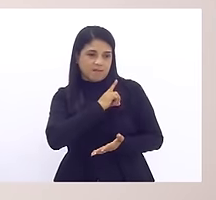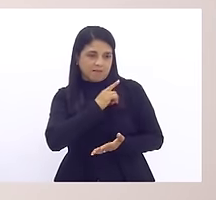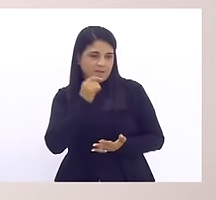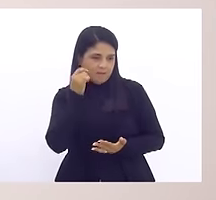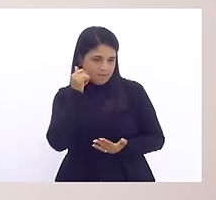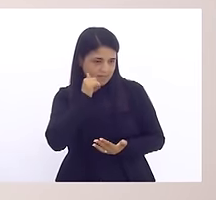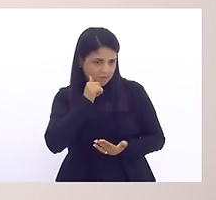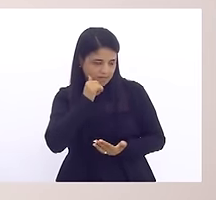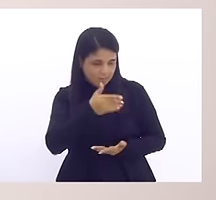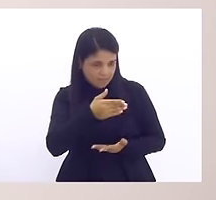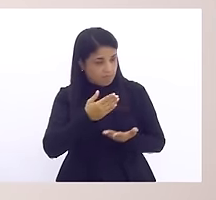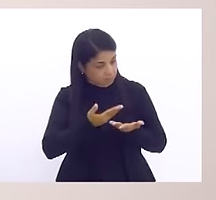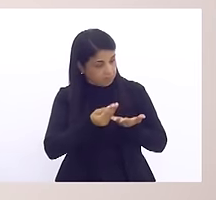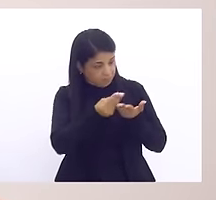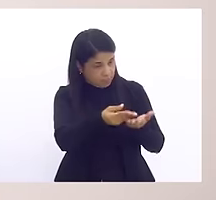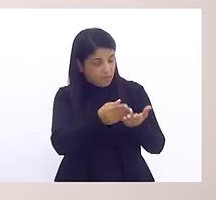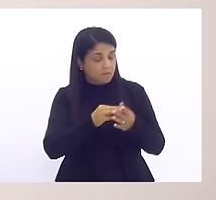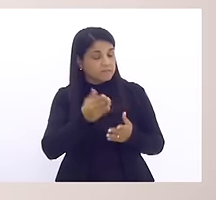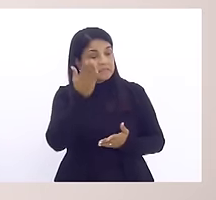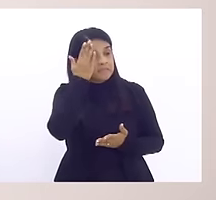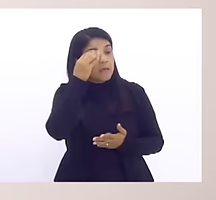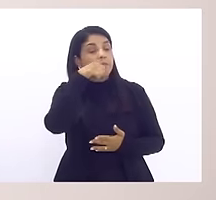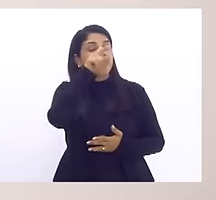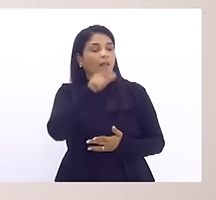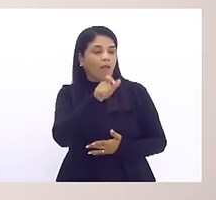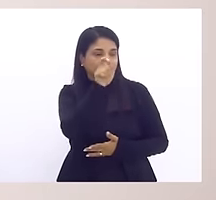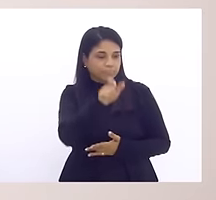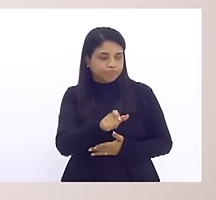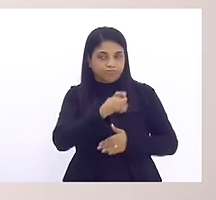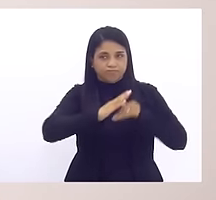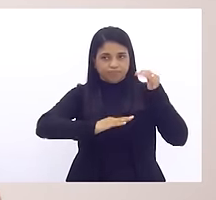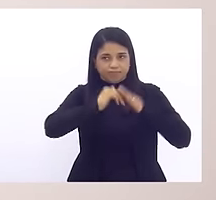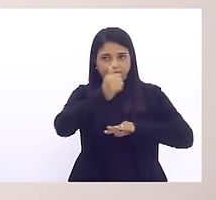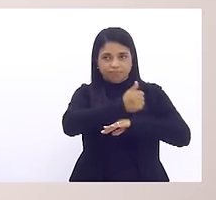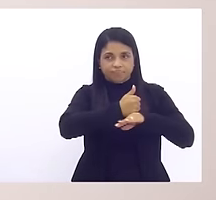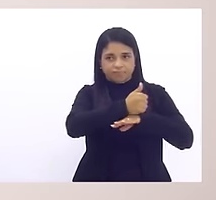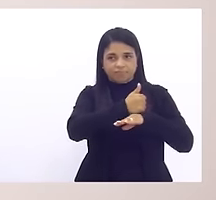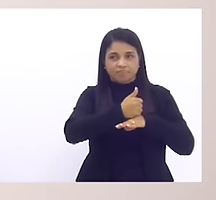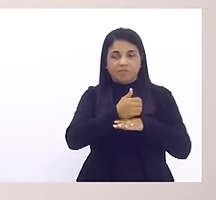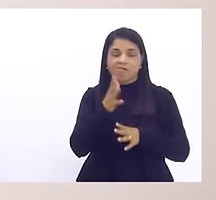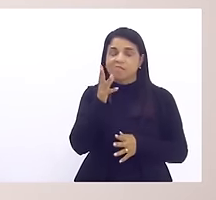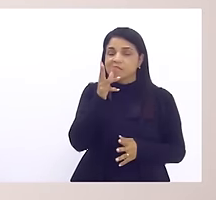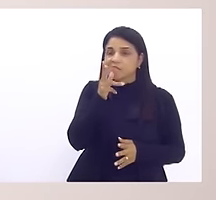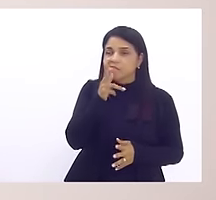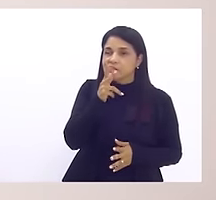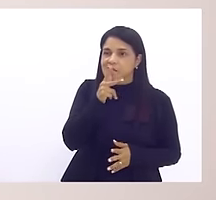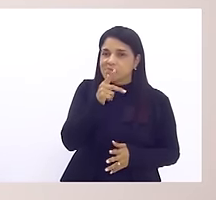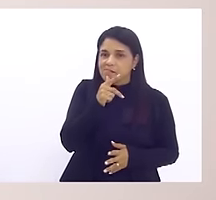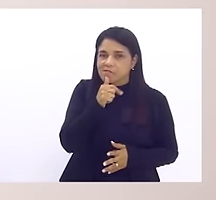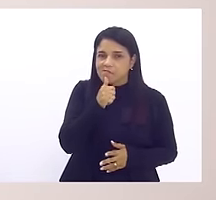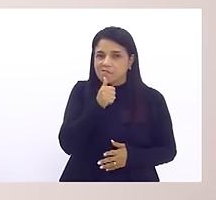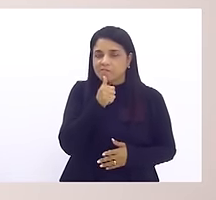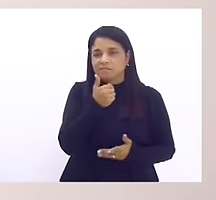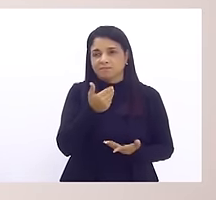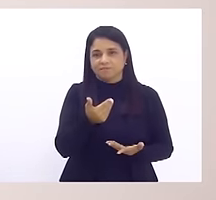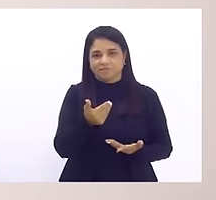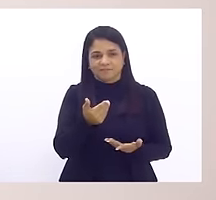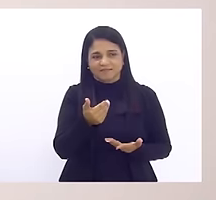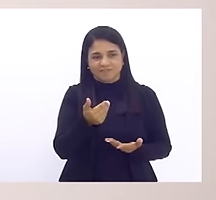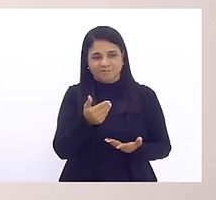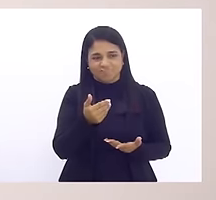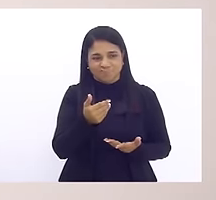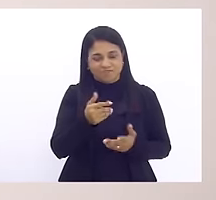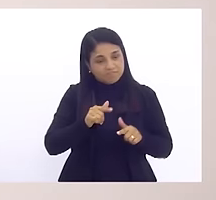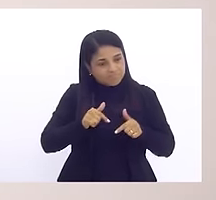quem foi É isso que eu tô falando a inércia a morosidade da coisa e de fazer